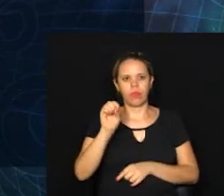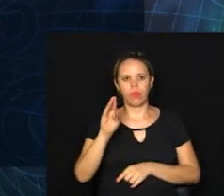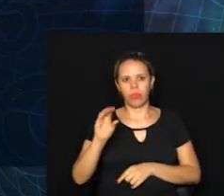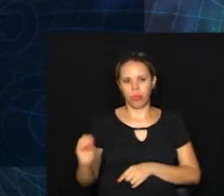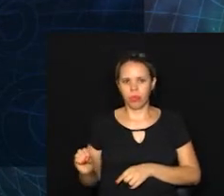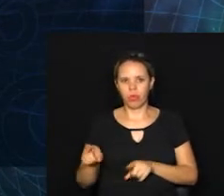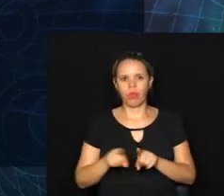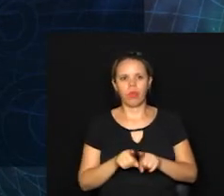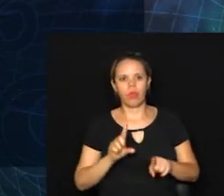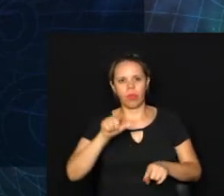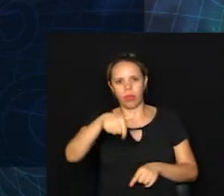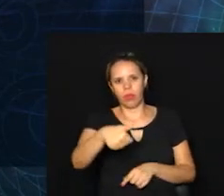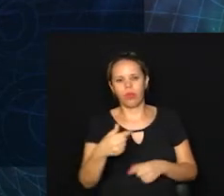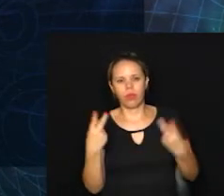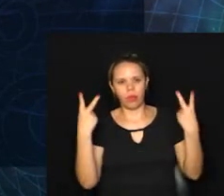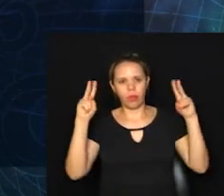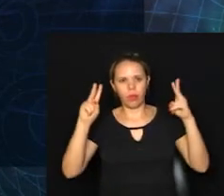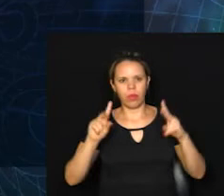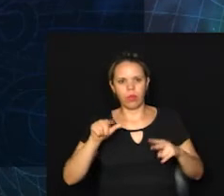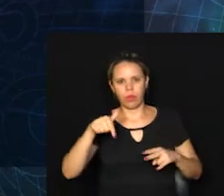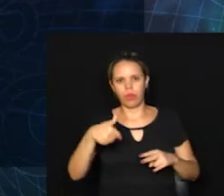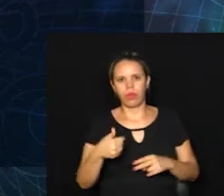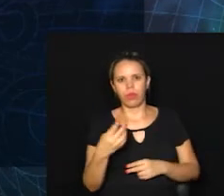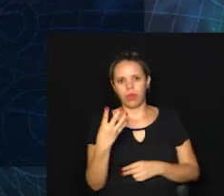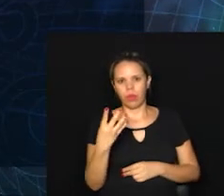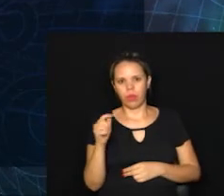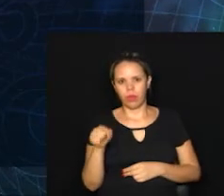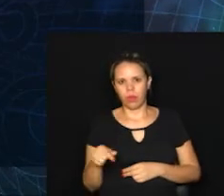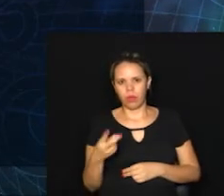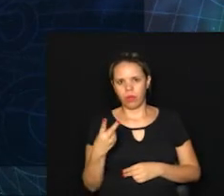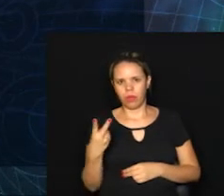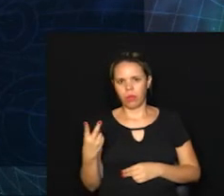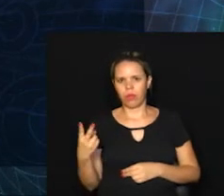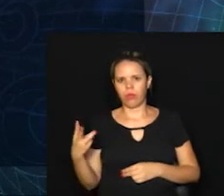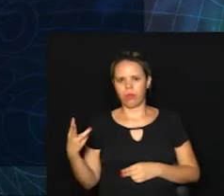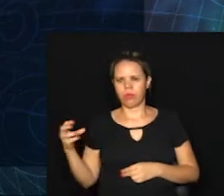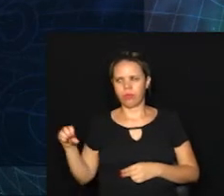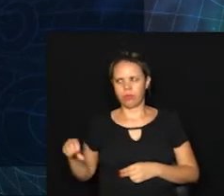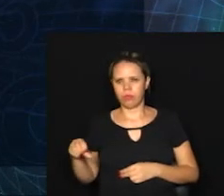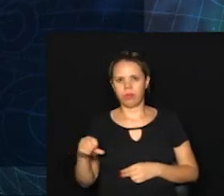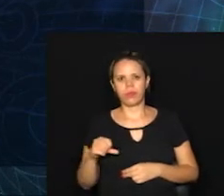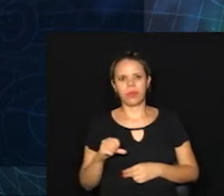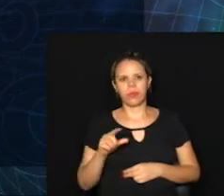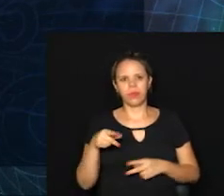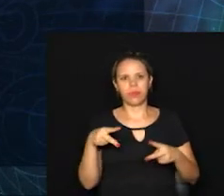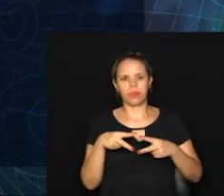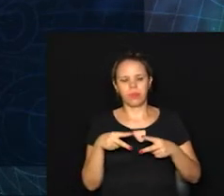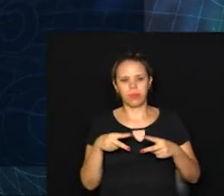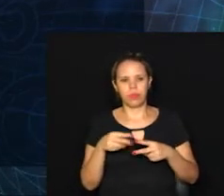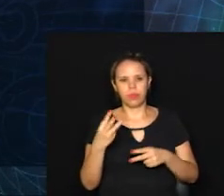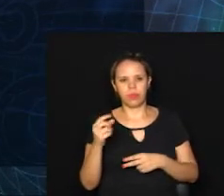Americana, seguidas de Hortolândia, com 4.329 casos, Paulínia,